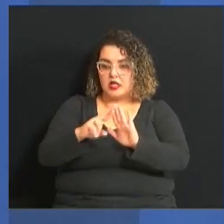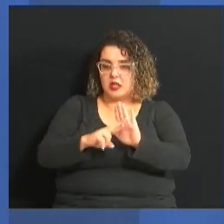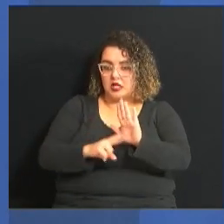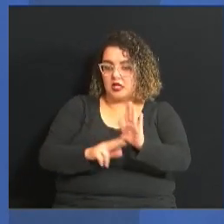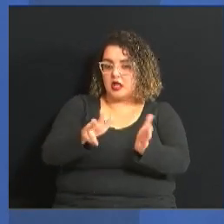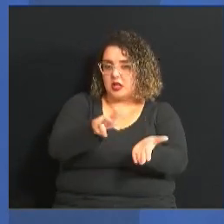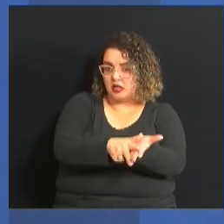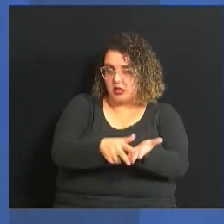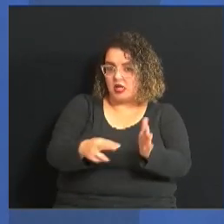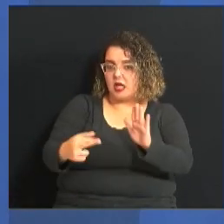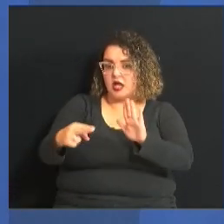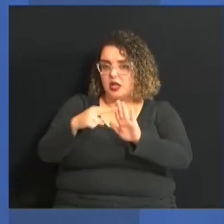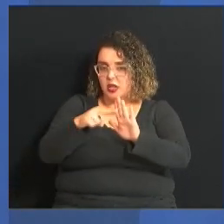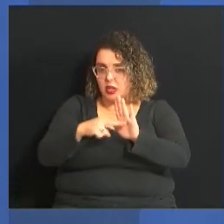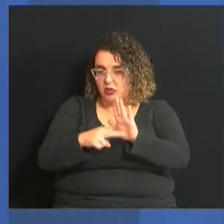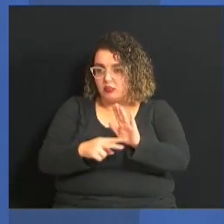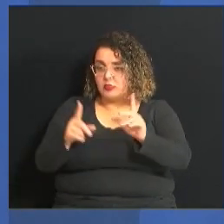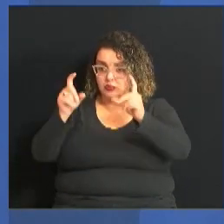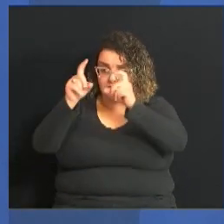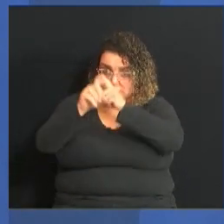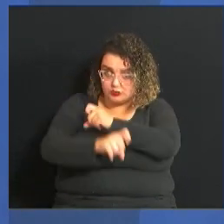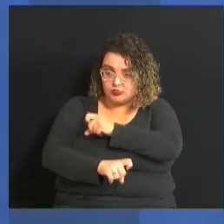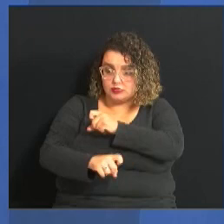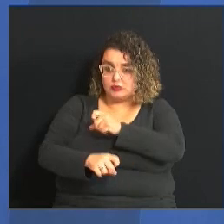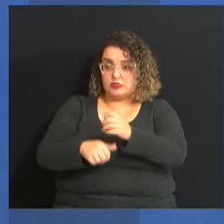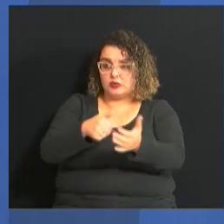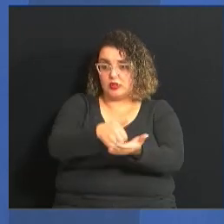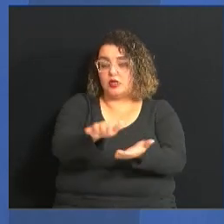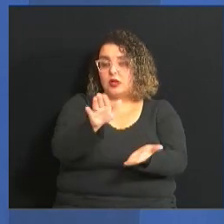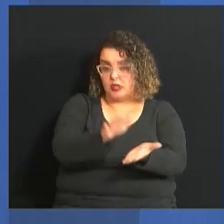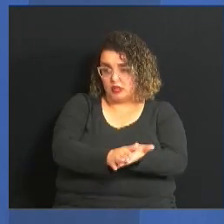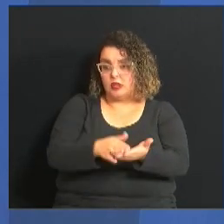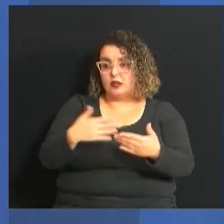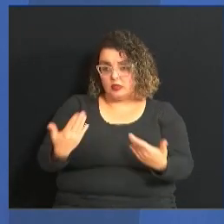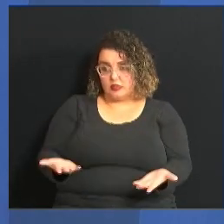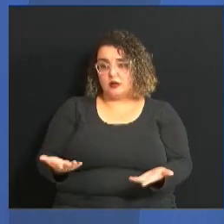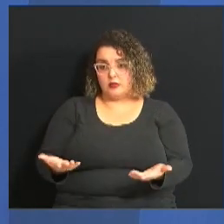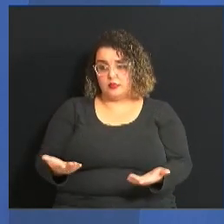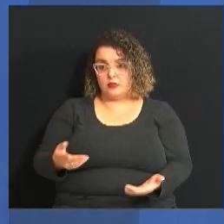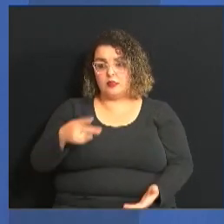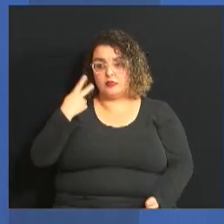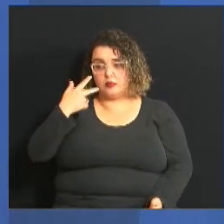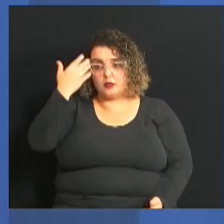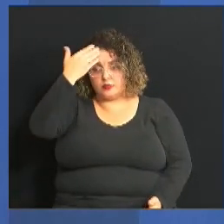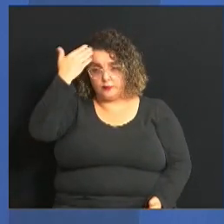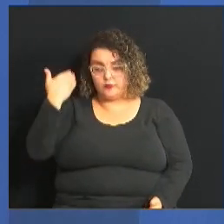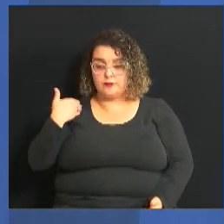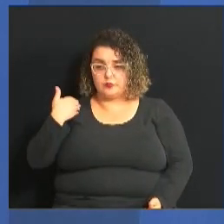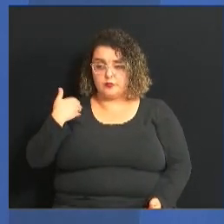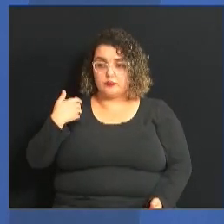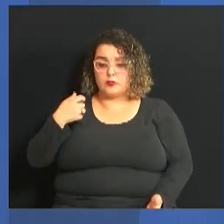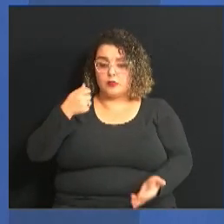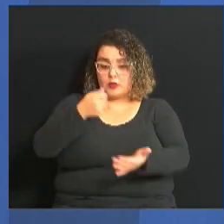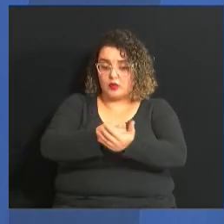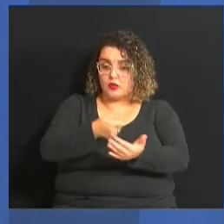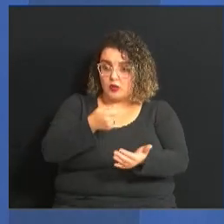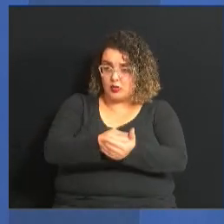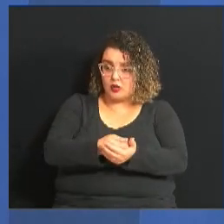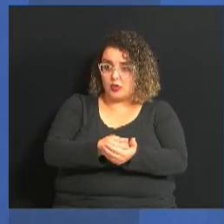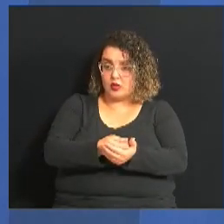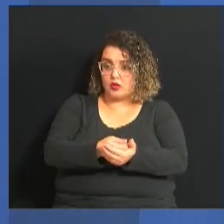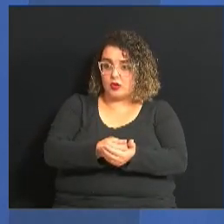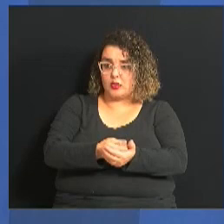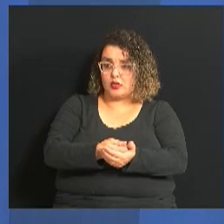norma o que dificulta a aplicação das multas de acordo com deve e o aplicação concreta é